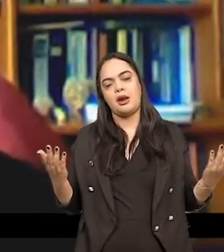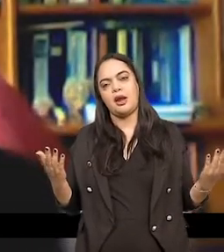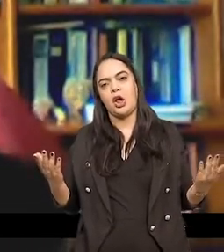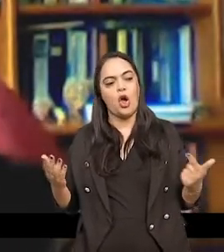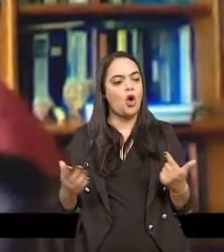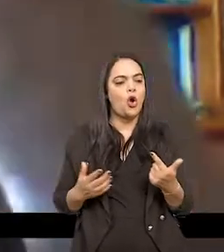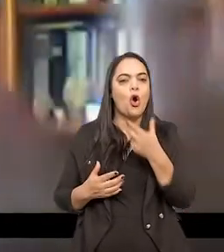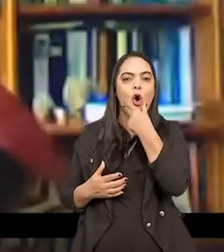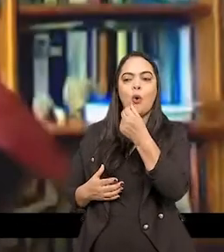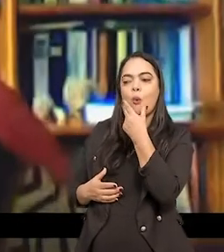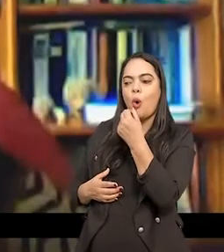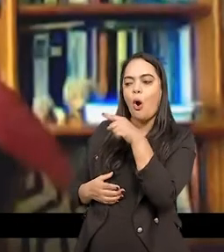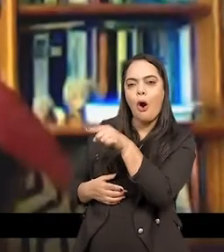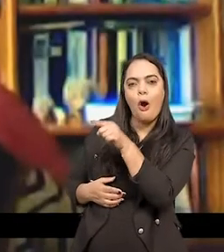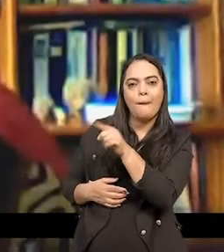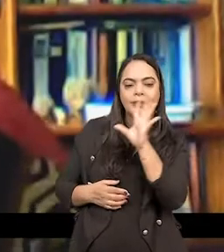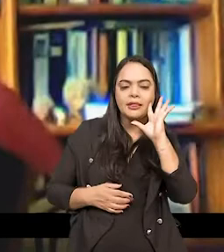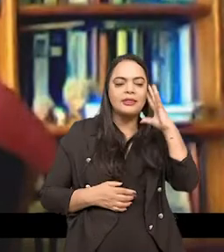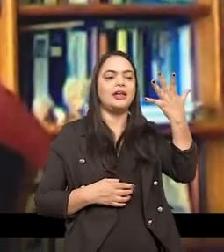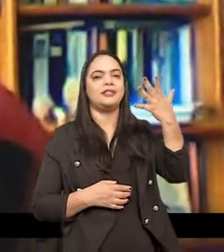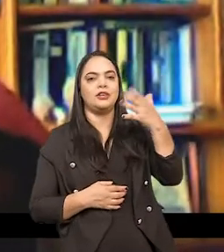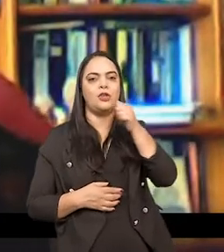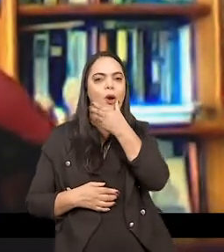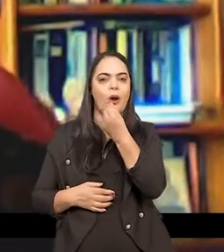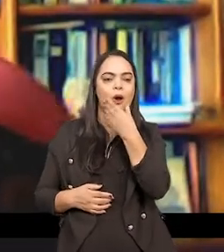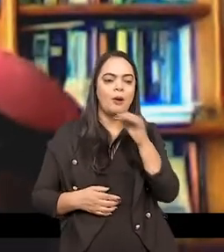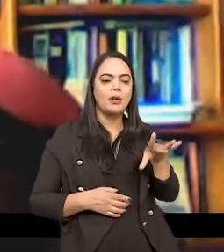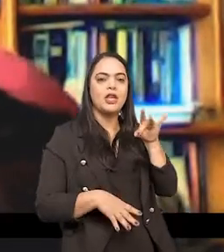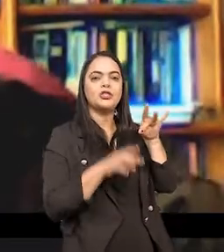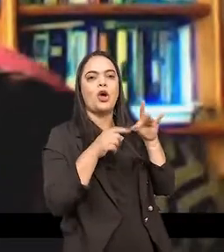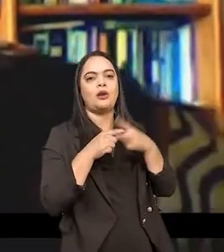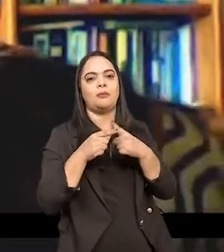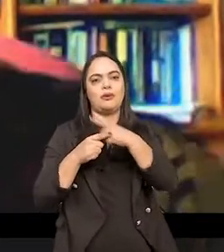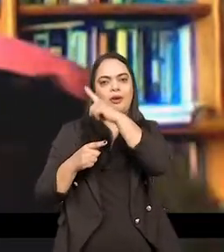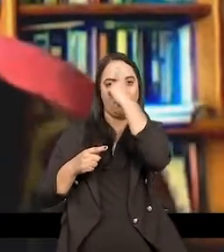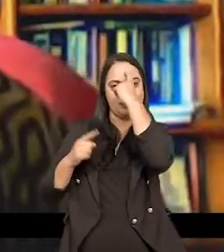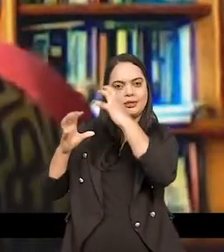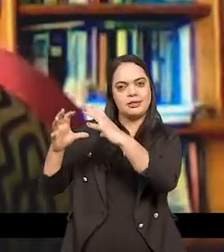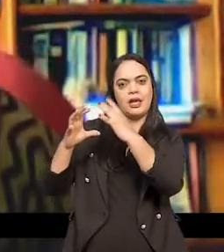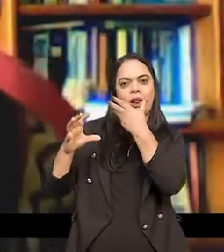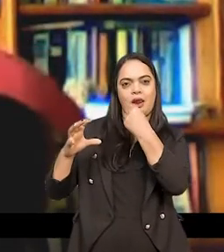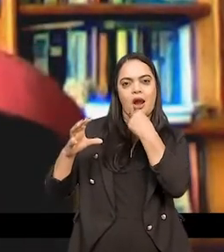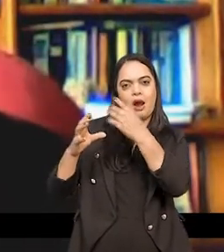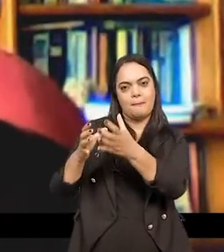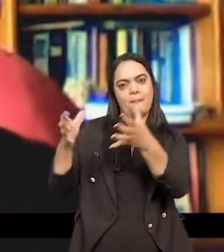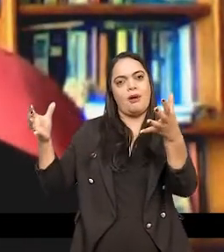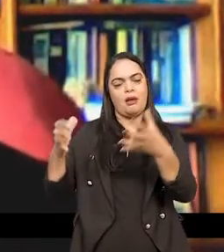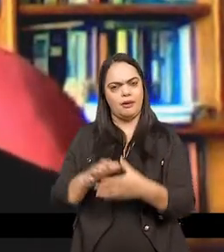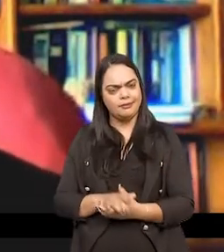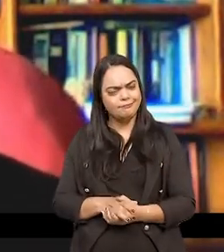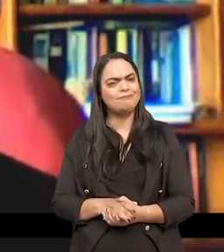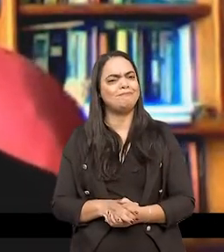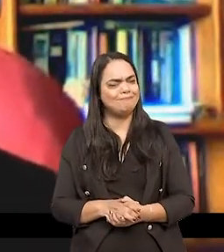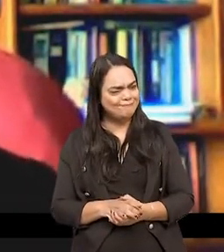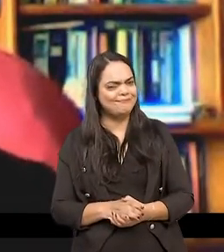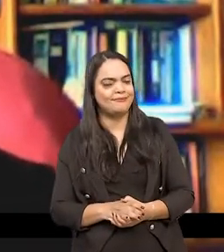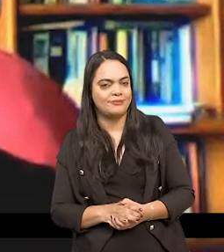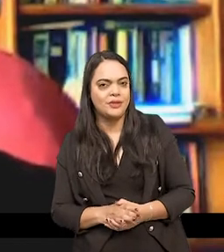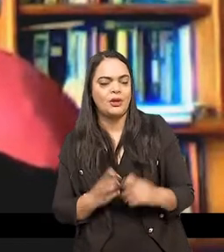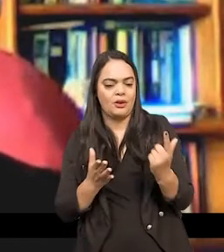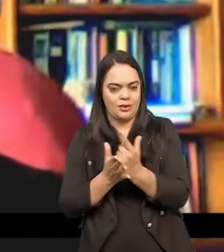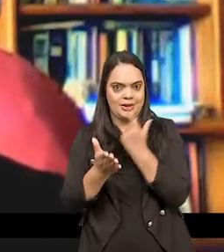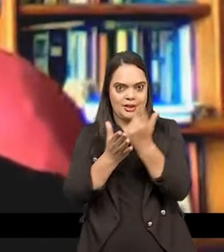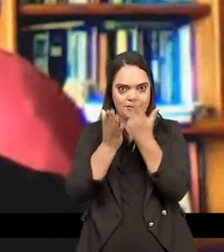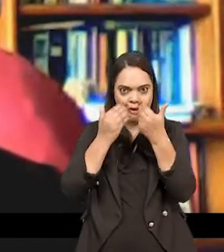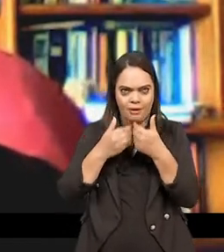ela, consequentemente, o homem que possui o cérebro. Isso aí, esse livro ele vai lançar lá 400, quase 500 anos